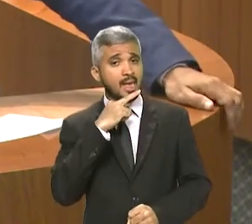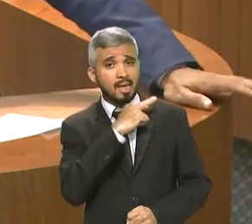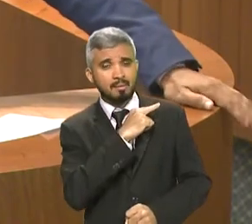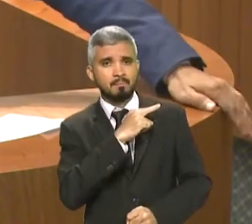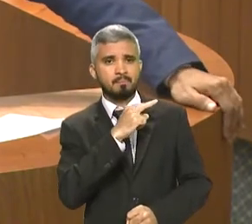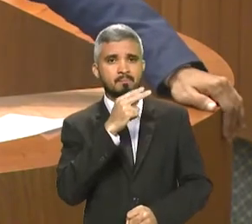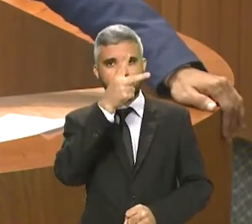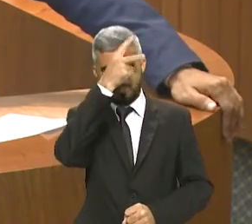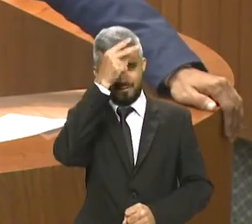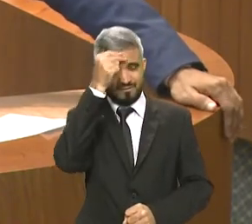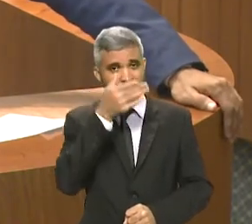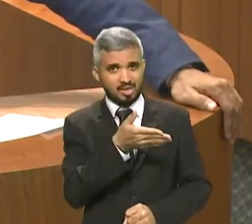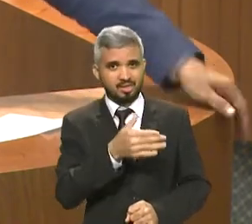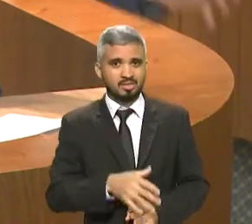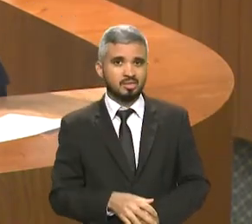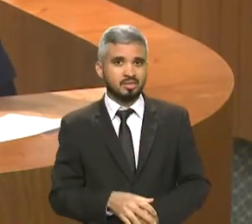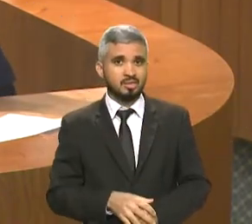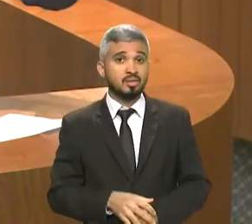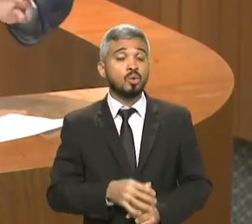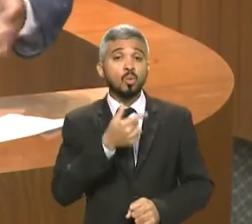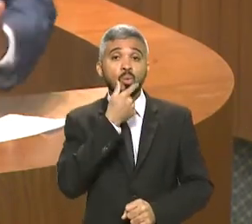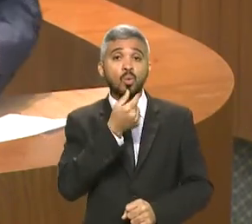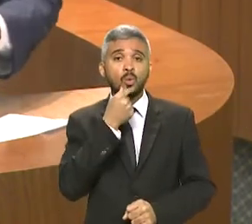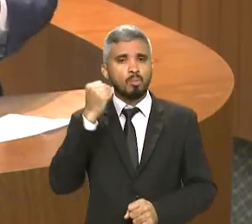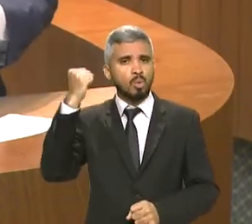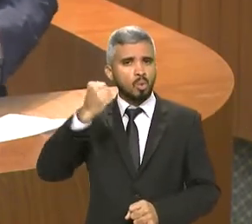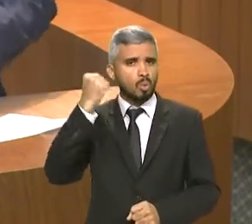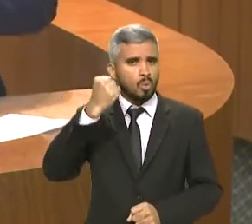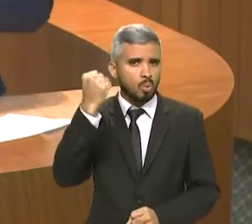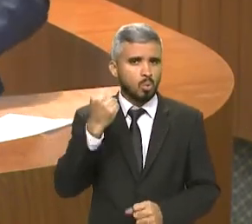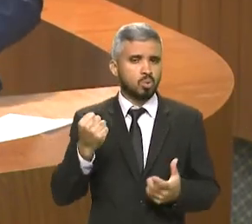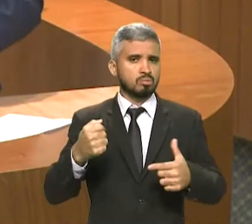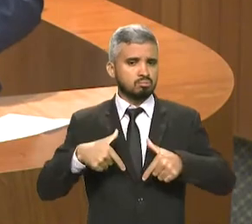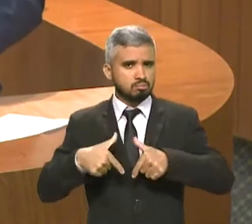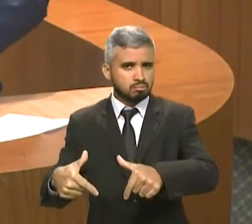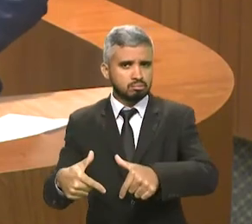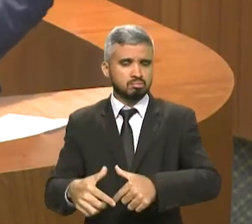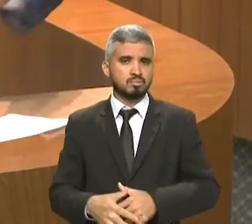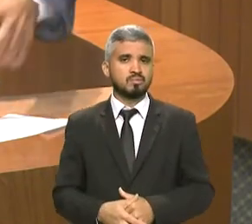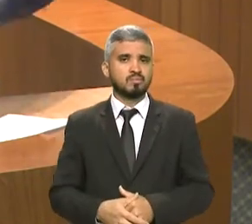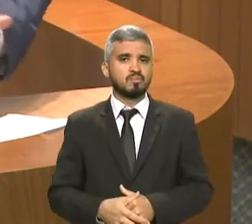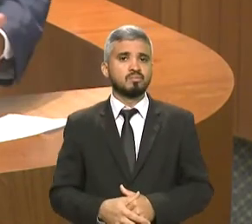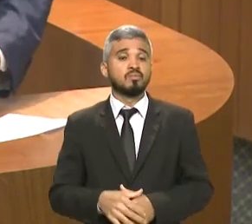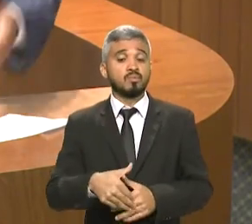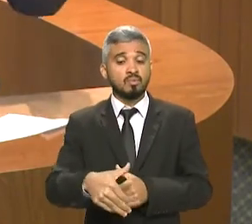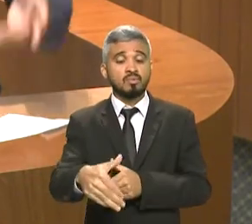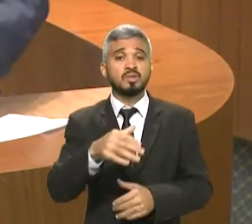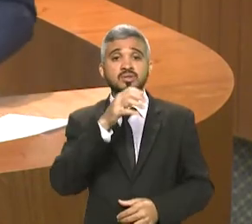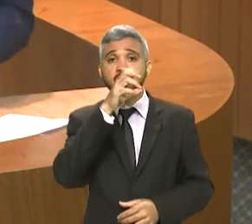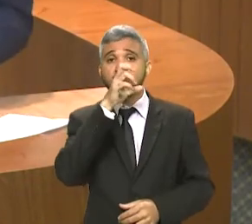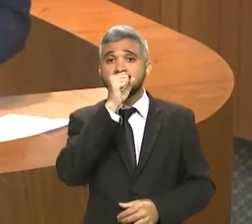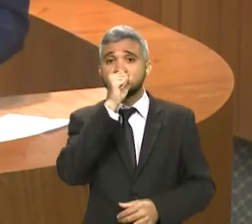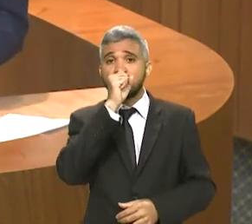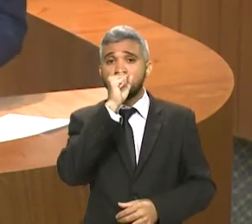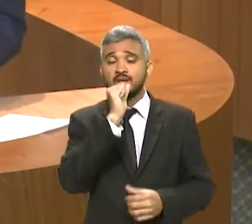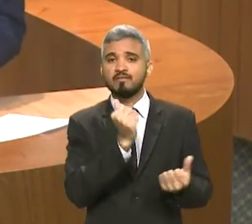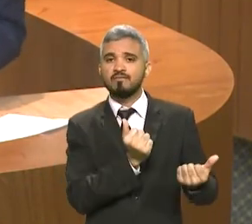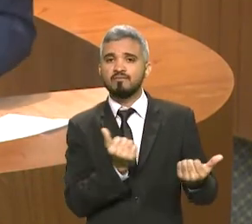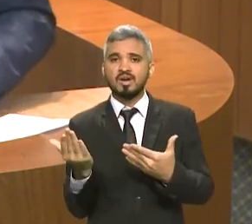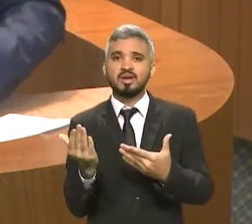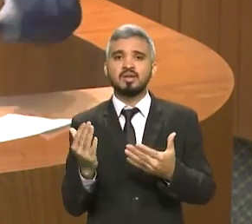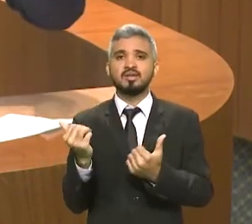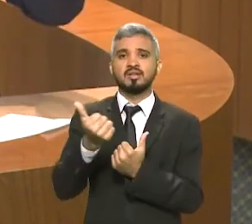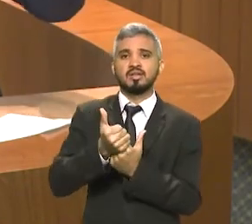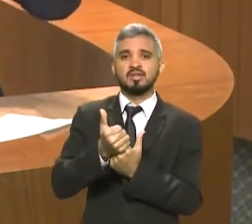Um homem guerreiro, lutador. Presidente do sindicato que está passando, no próximo sábado, a presidência para a professora